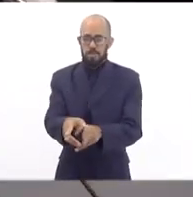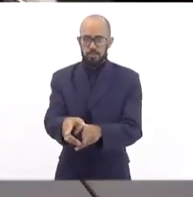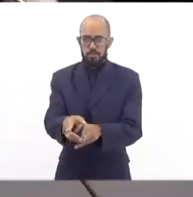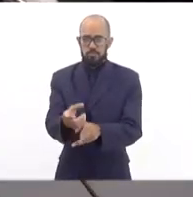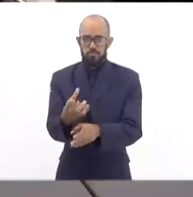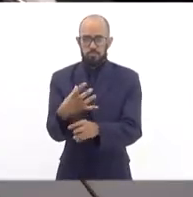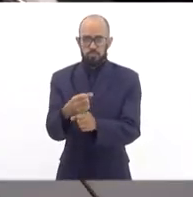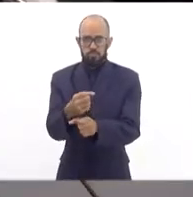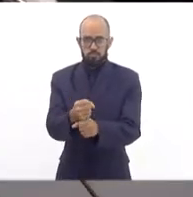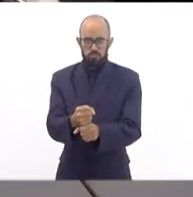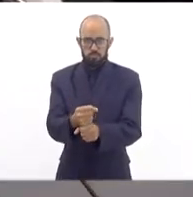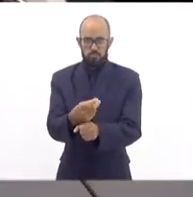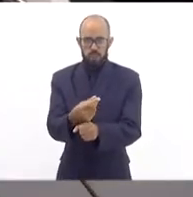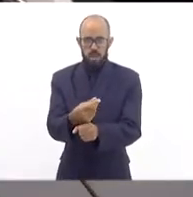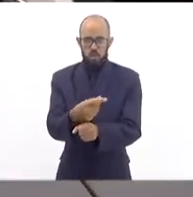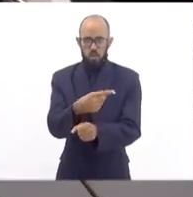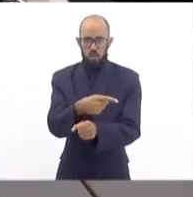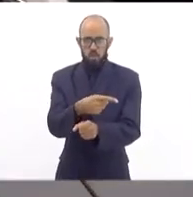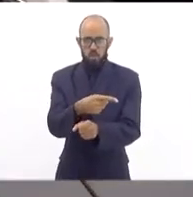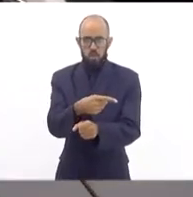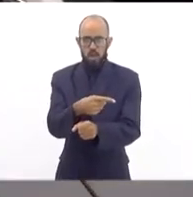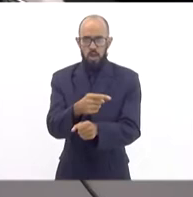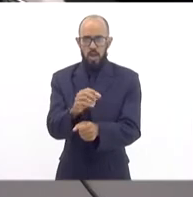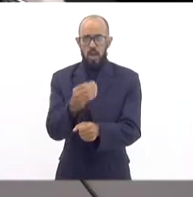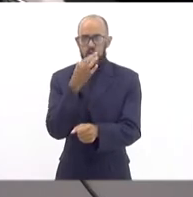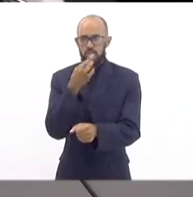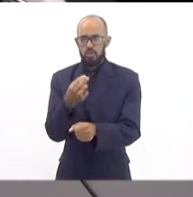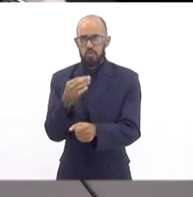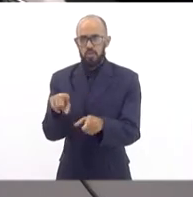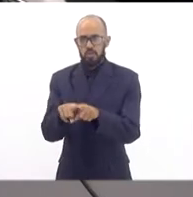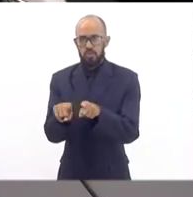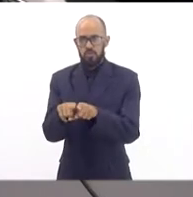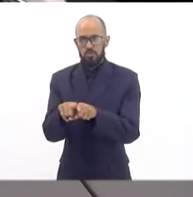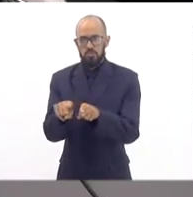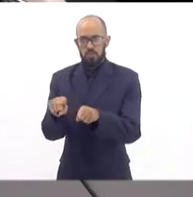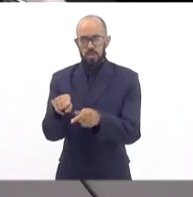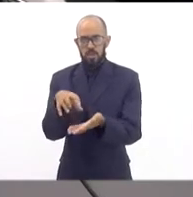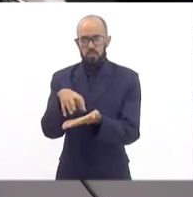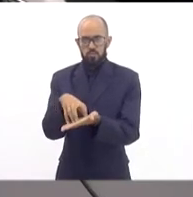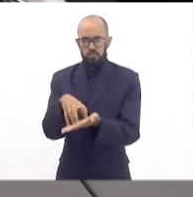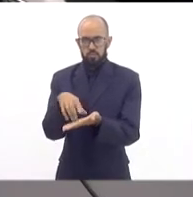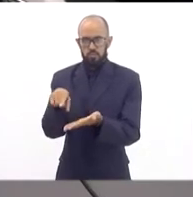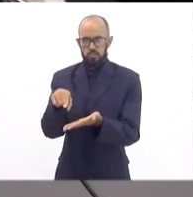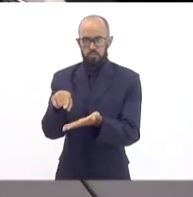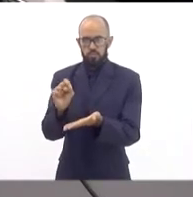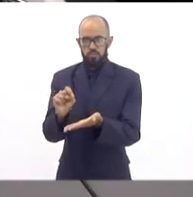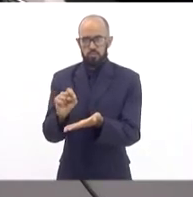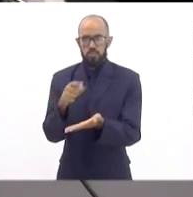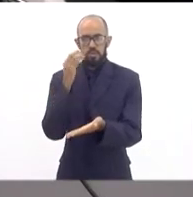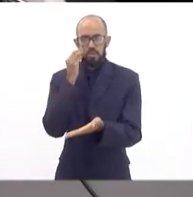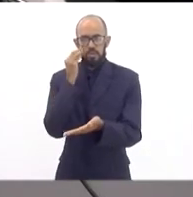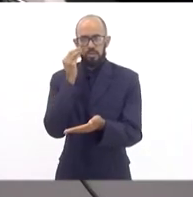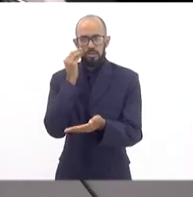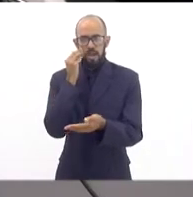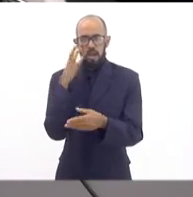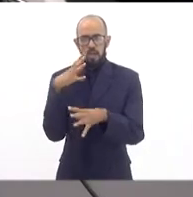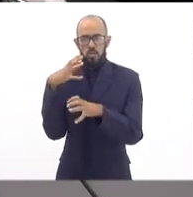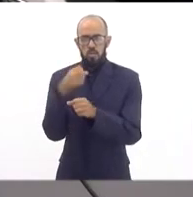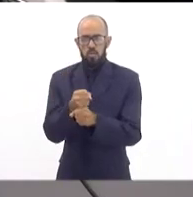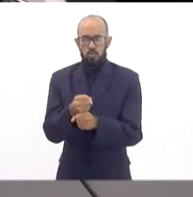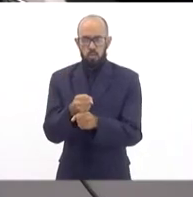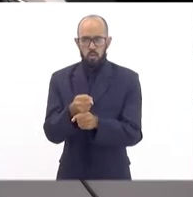os cálculos da tarifa, ela recomenda ao poder concedente, à concessionária, que são partes do contrato, sentarem e tentarem compor